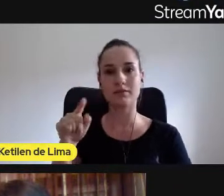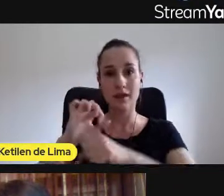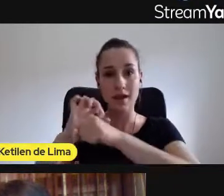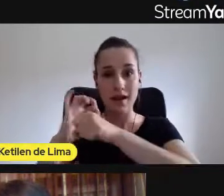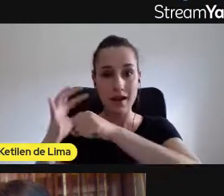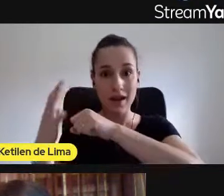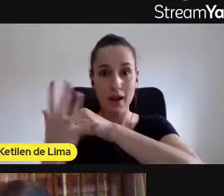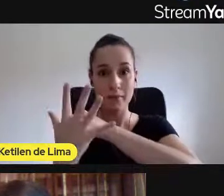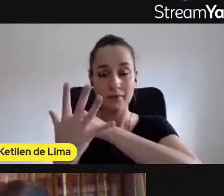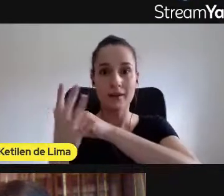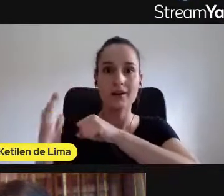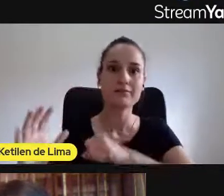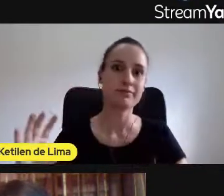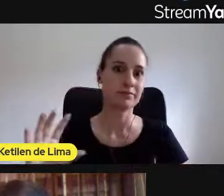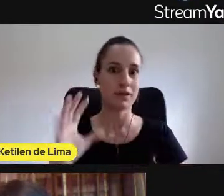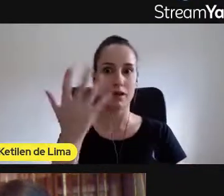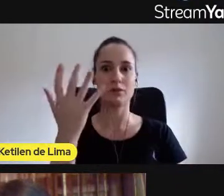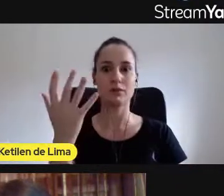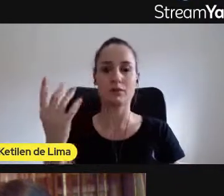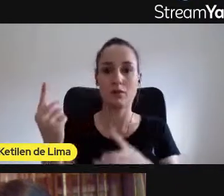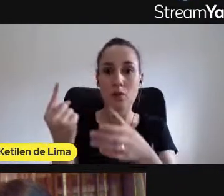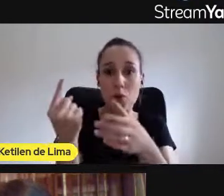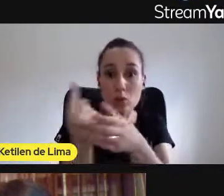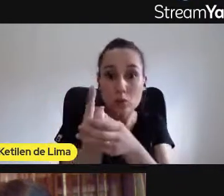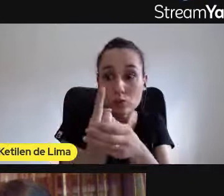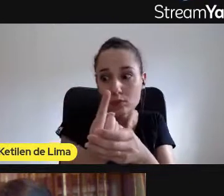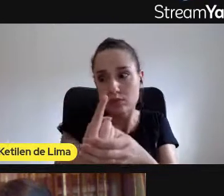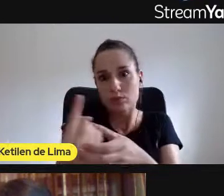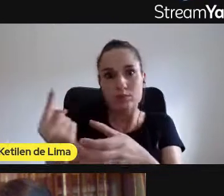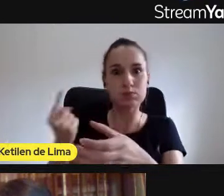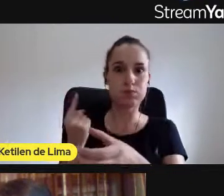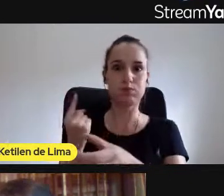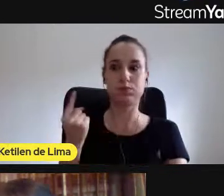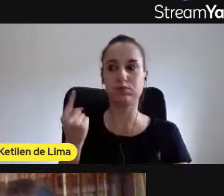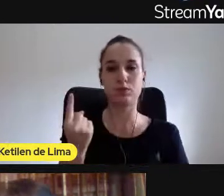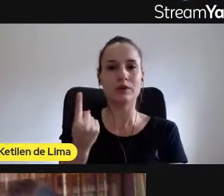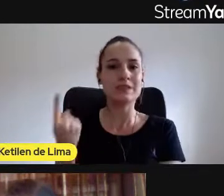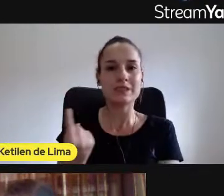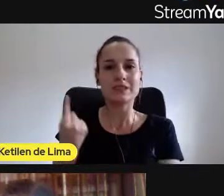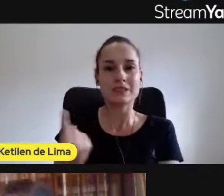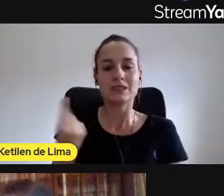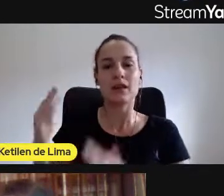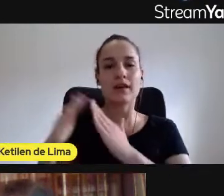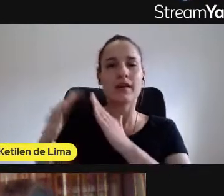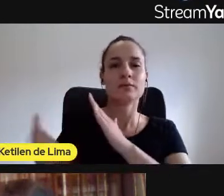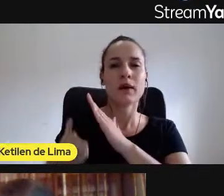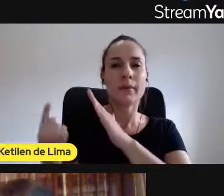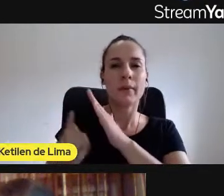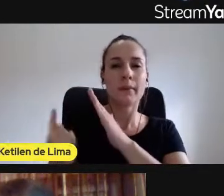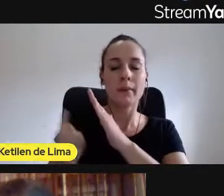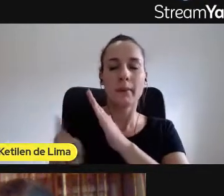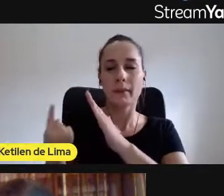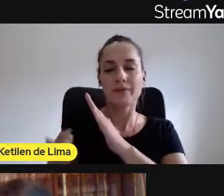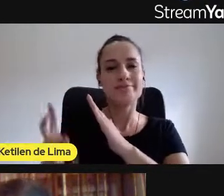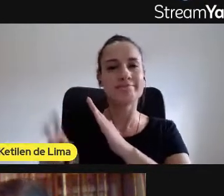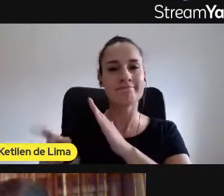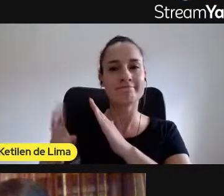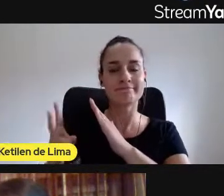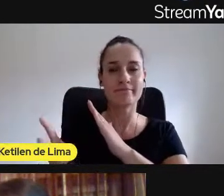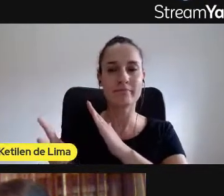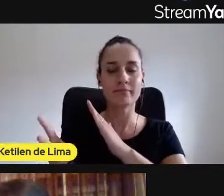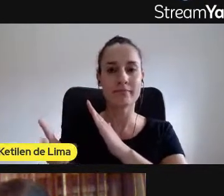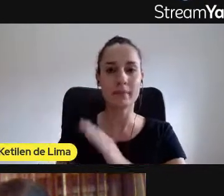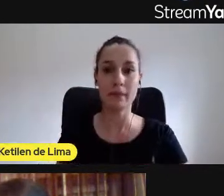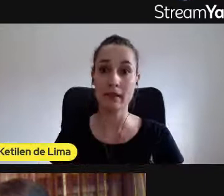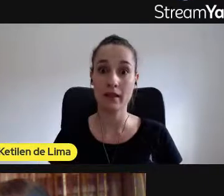porque uma das falas, né, que o pessoal conhece muito é que a liberdade, né, é você poder